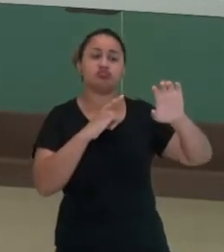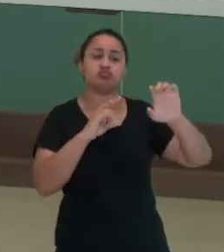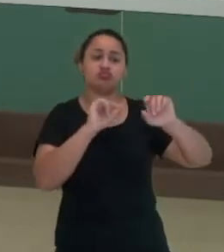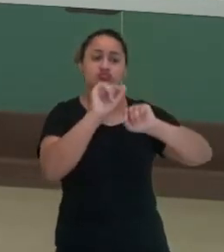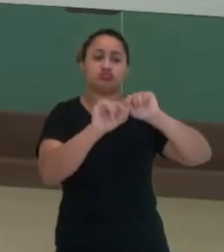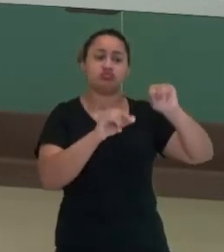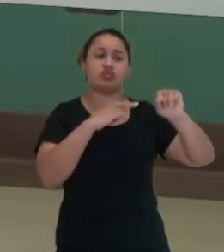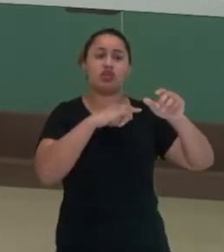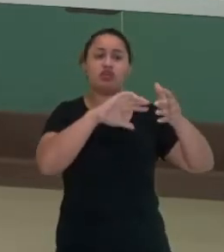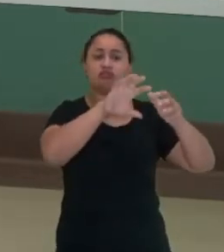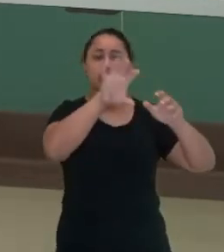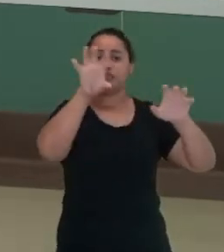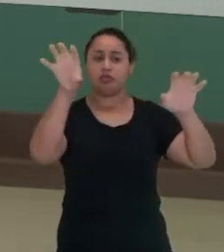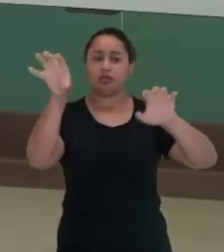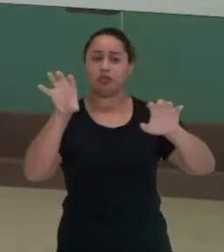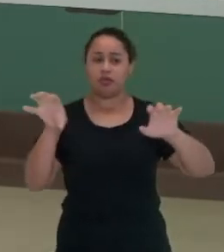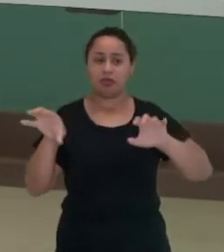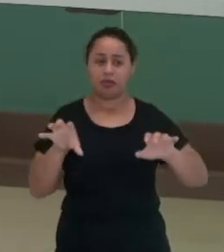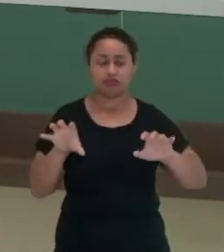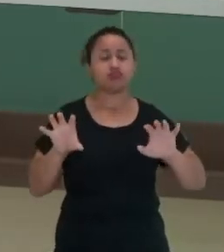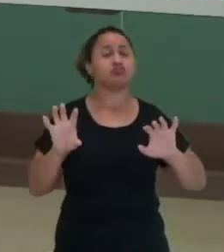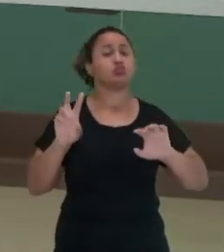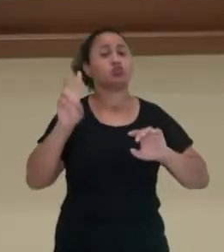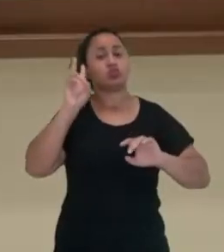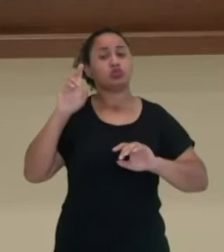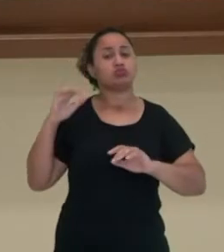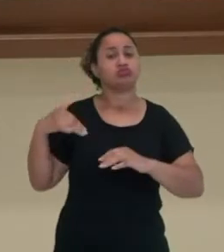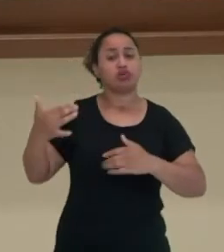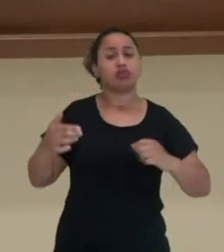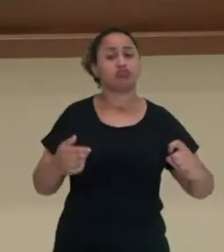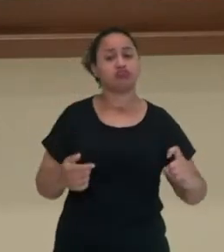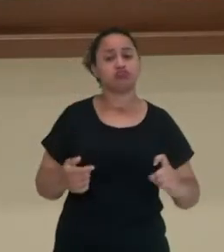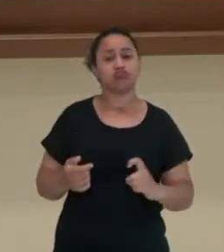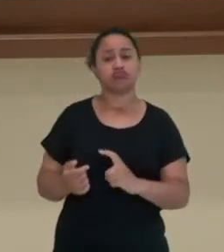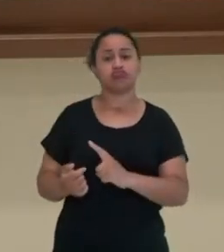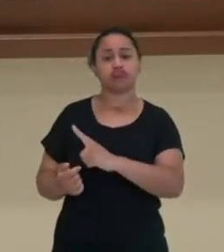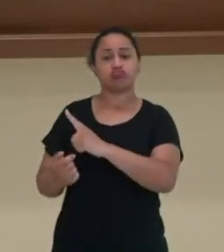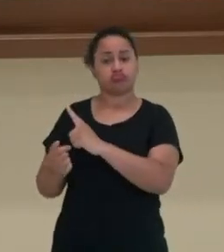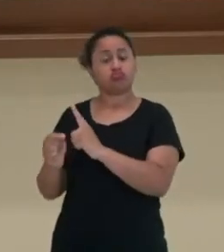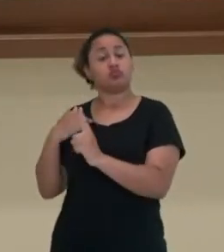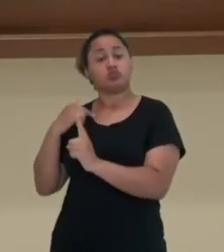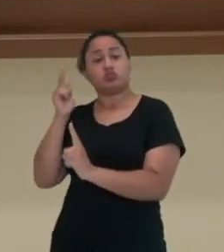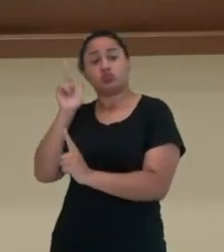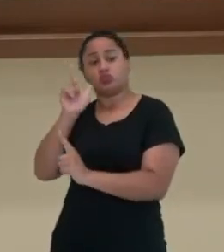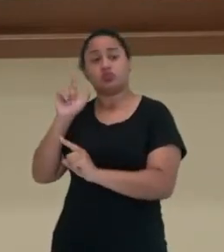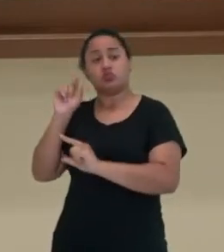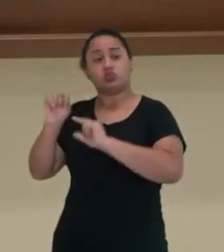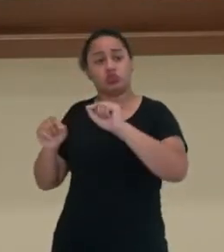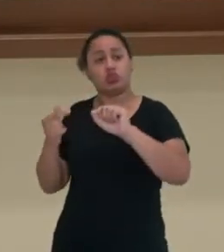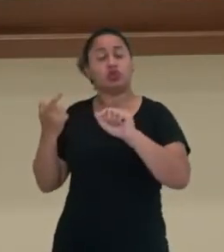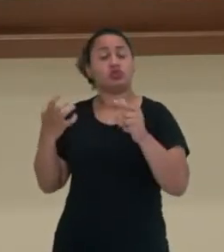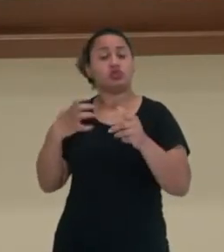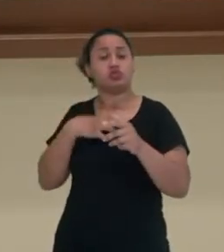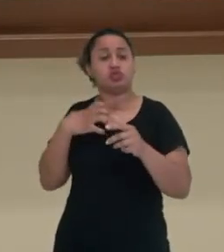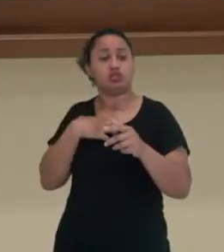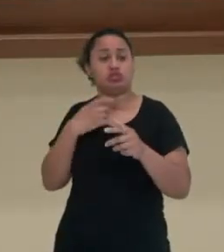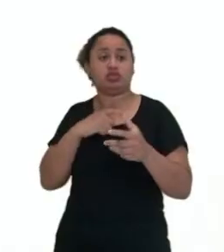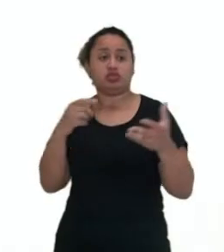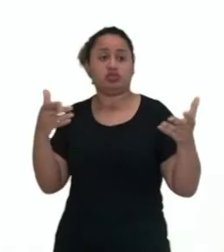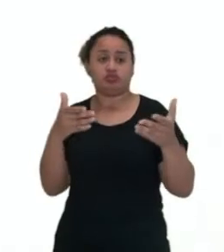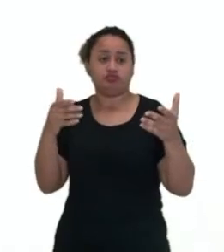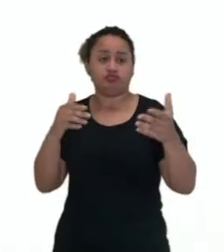neandertalense, o heidelbergensis, sapiens, e toda uma história evolutiva que permitiu com que se chegasse nesse nível ali. O